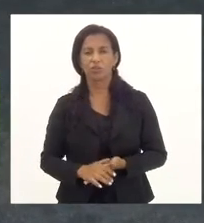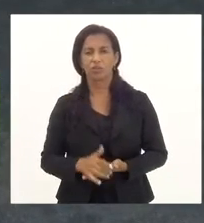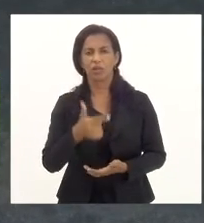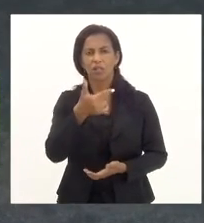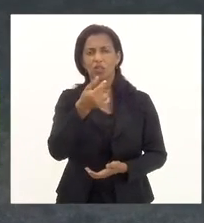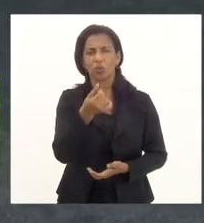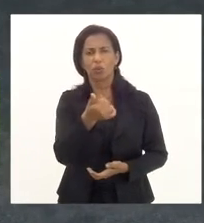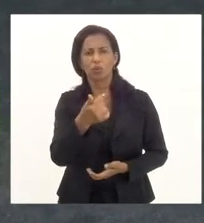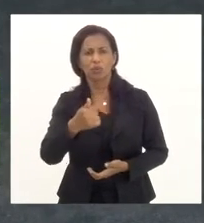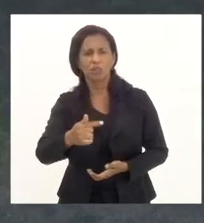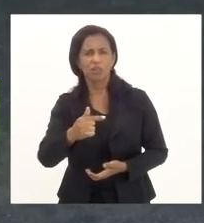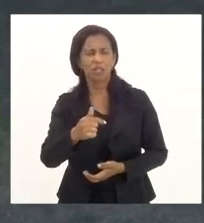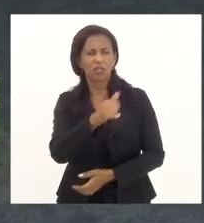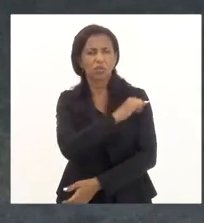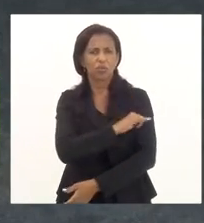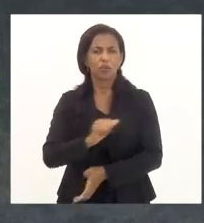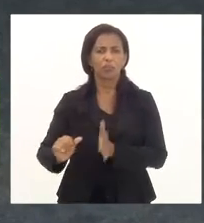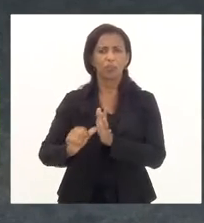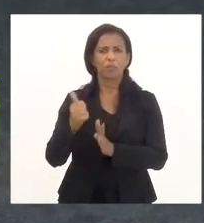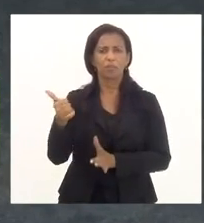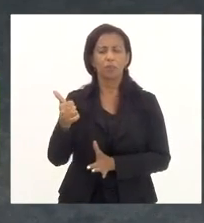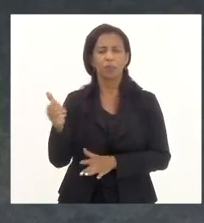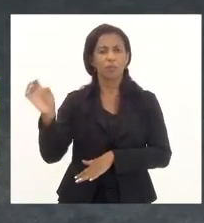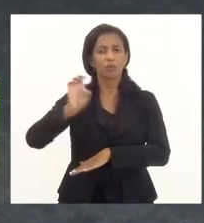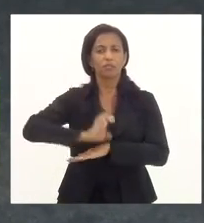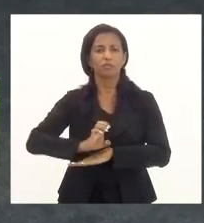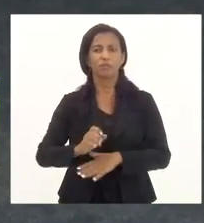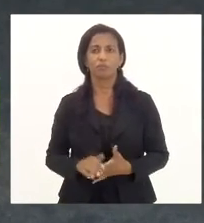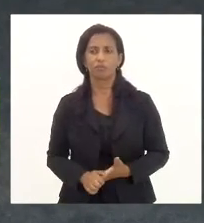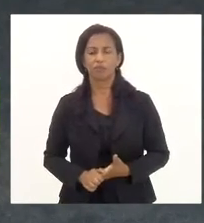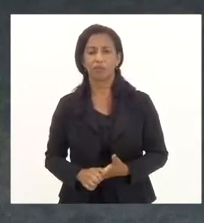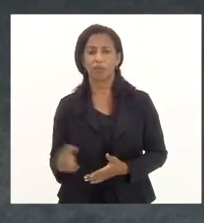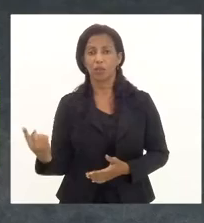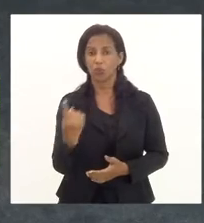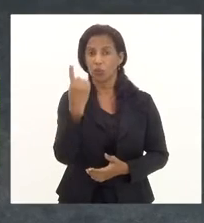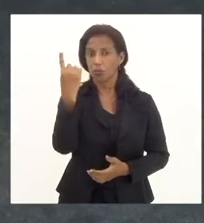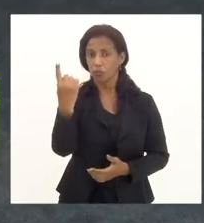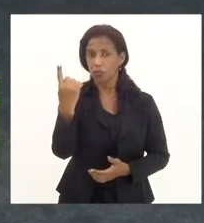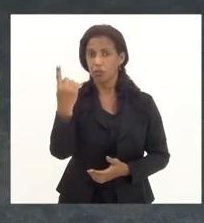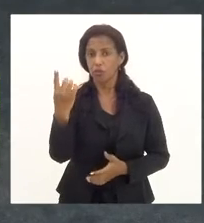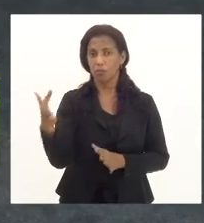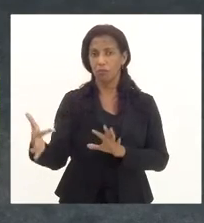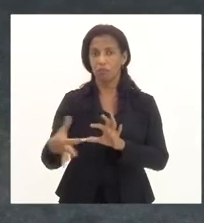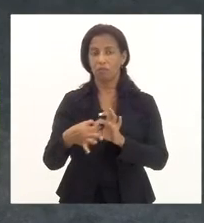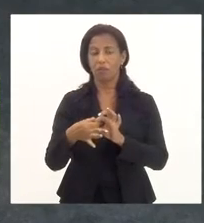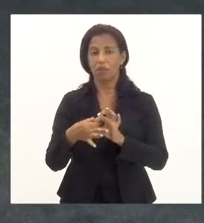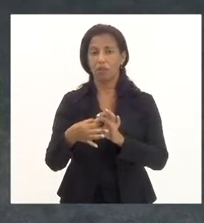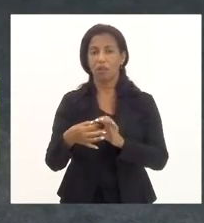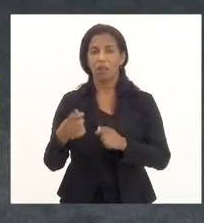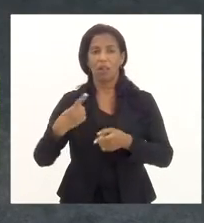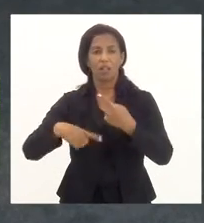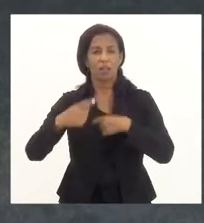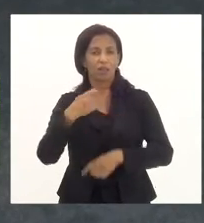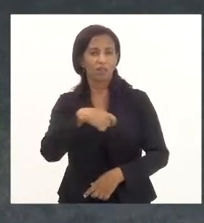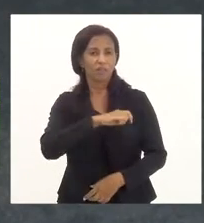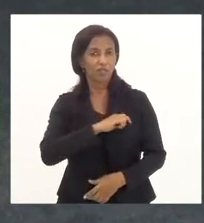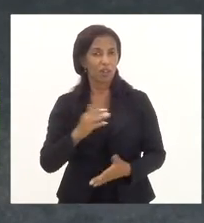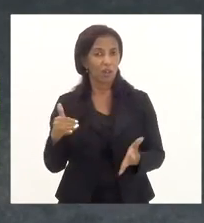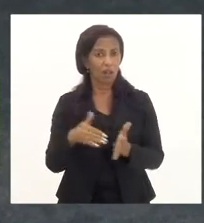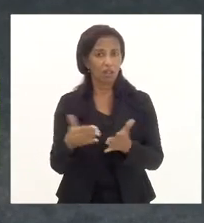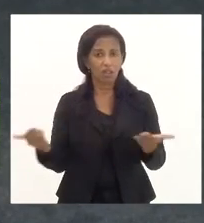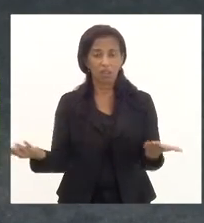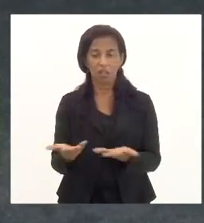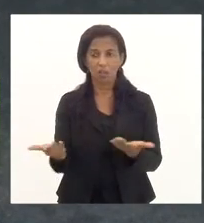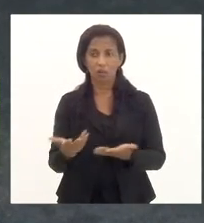em 2017 o Rio foi o primeiro estado e o único aderir Esse regime de recuperação fiscal e até